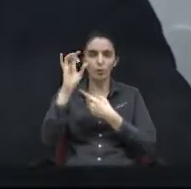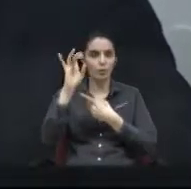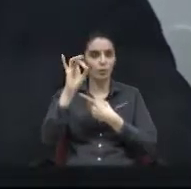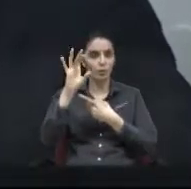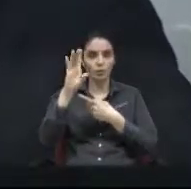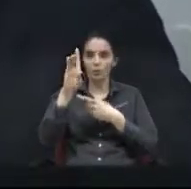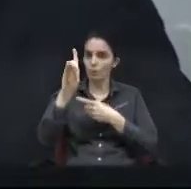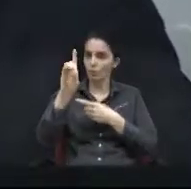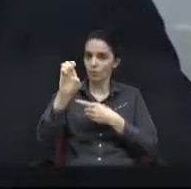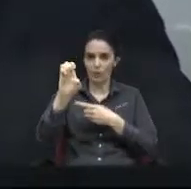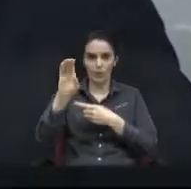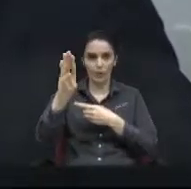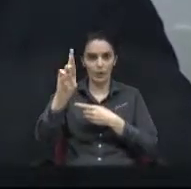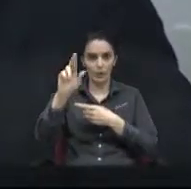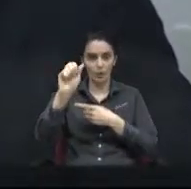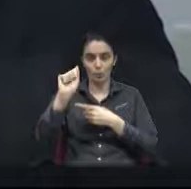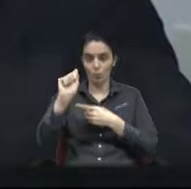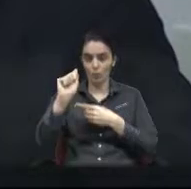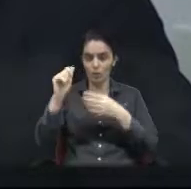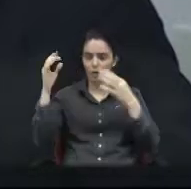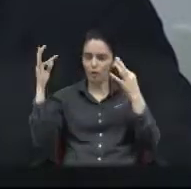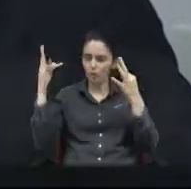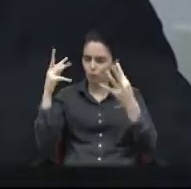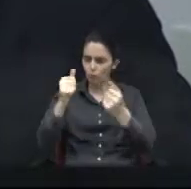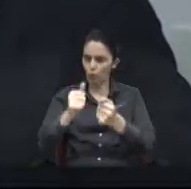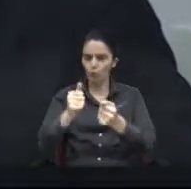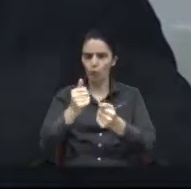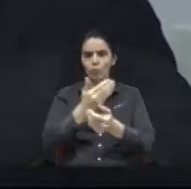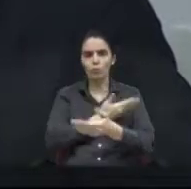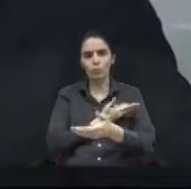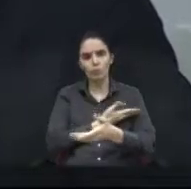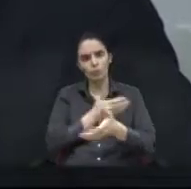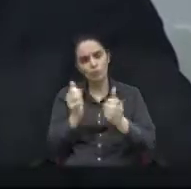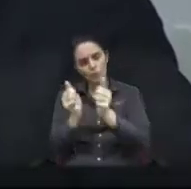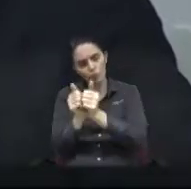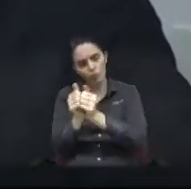você é para todos os companheiros de